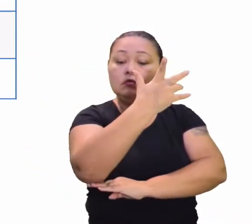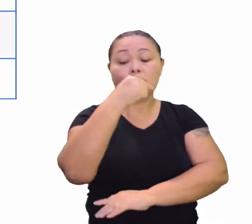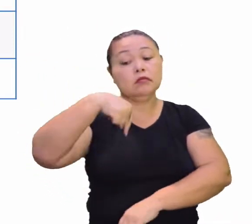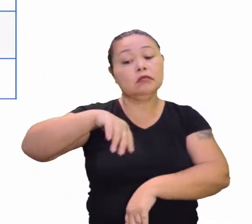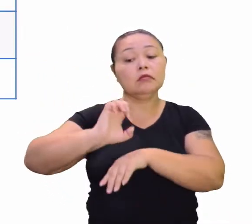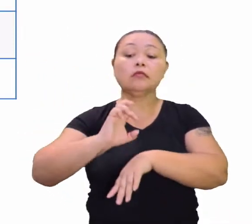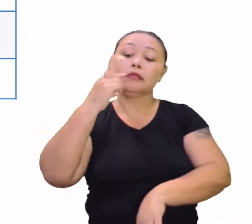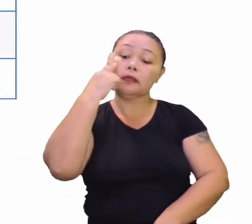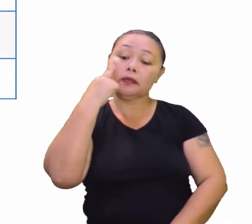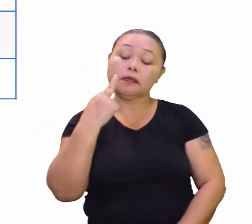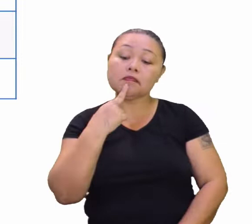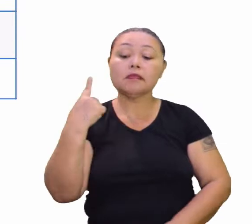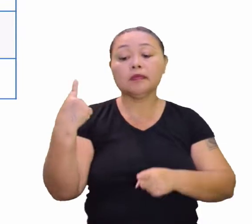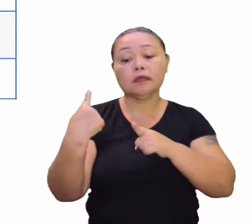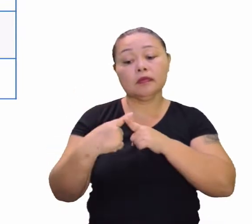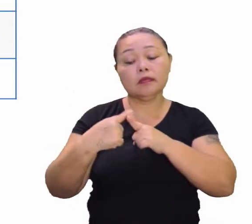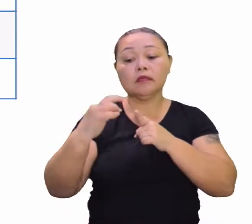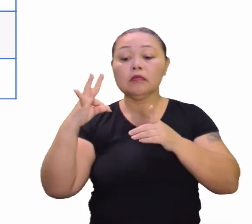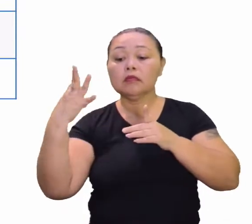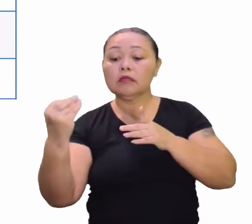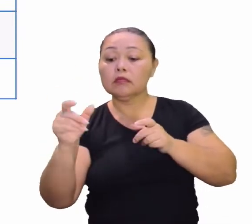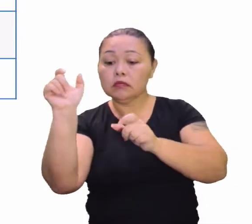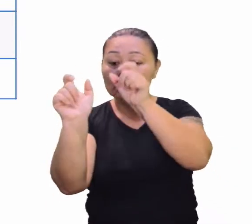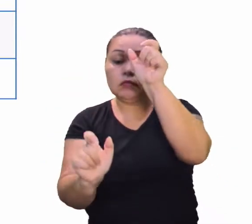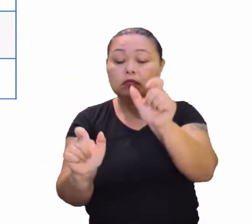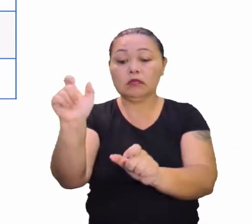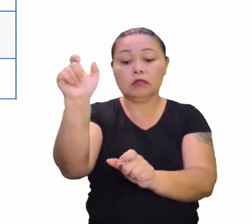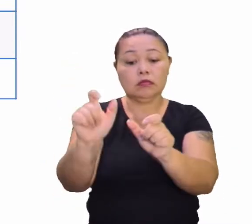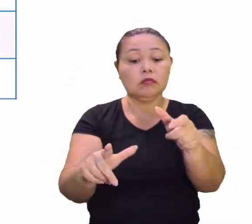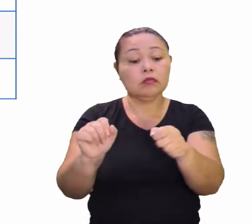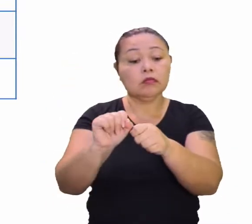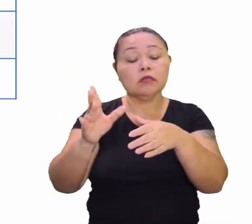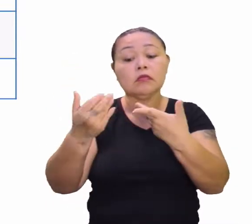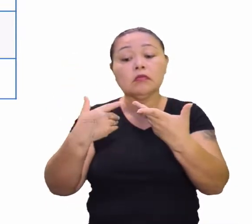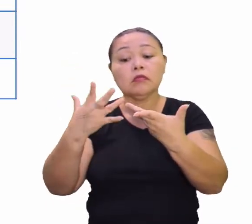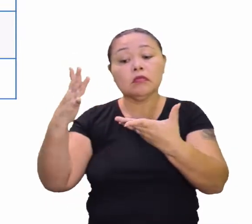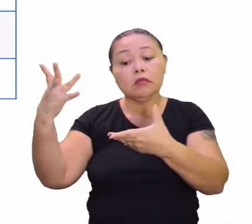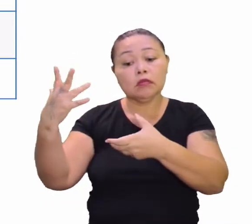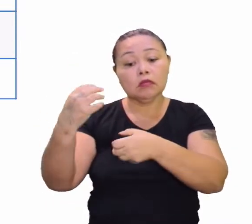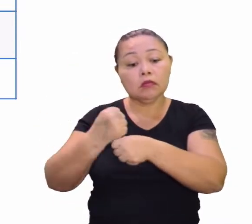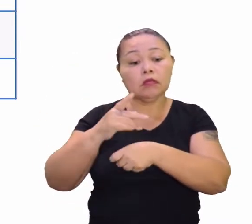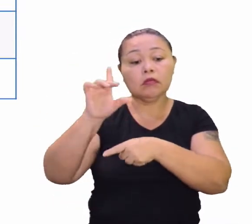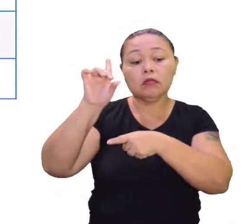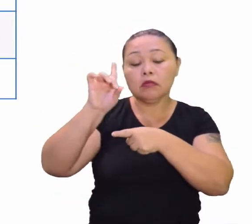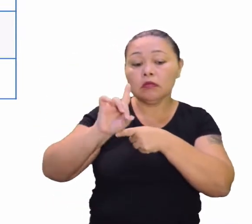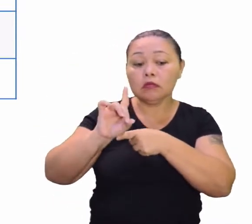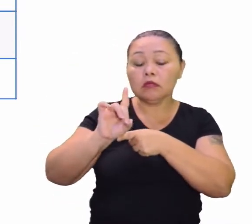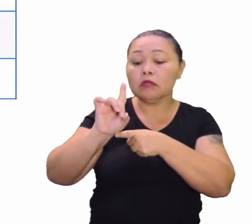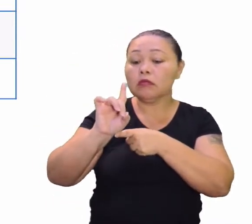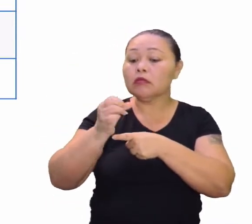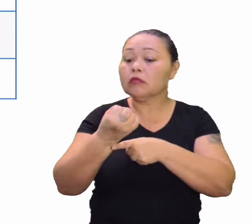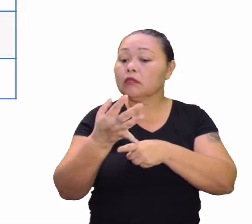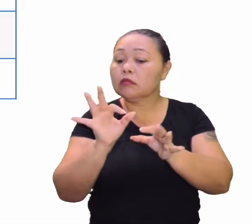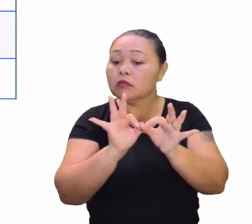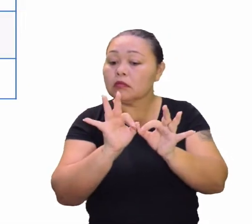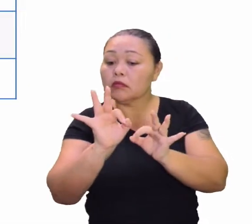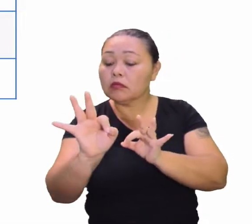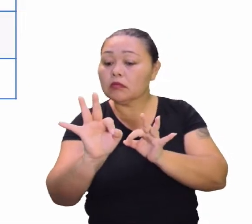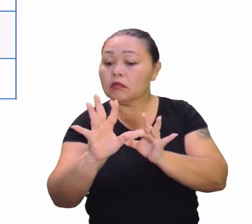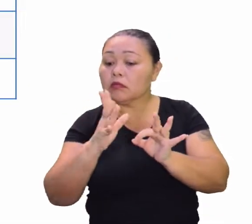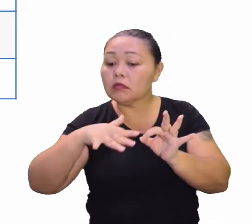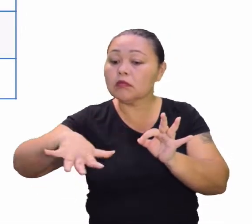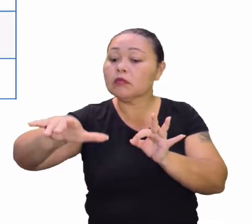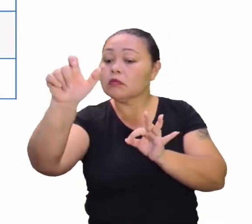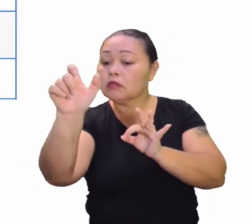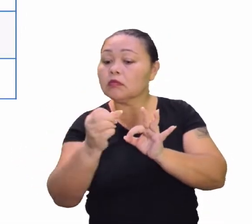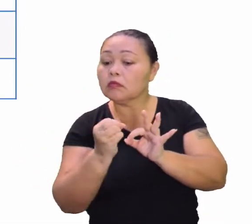caso de Rondônia também, por conta do total de habitantes, porque para chegar no resultado de densidade demográfica, a gente pega o